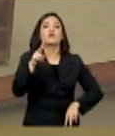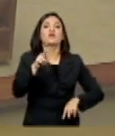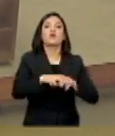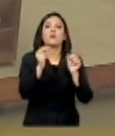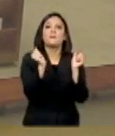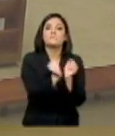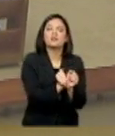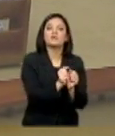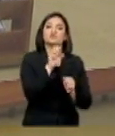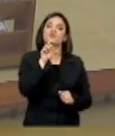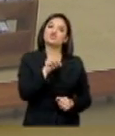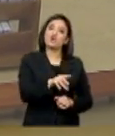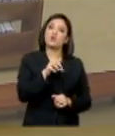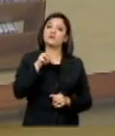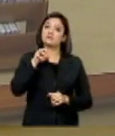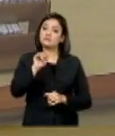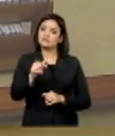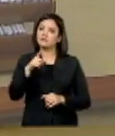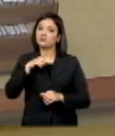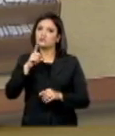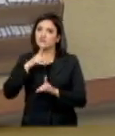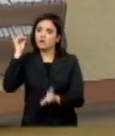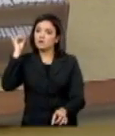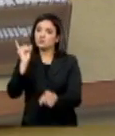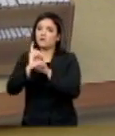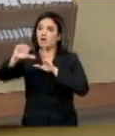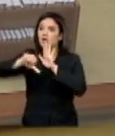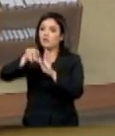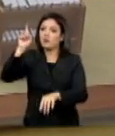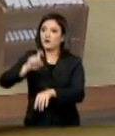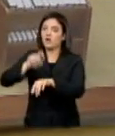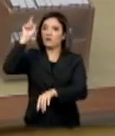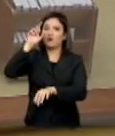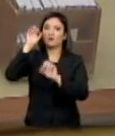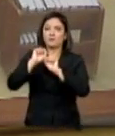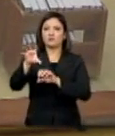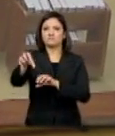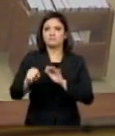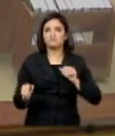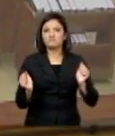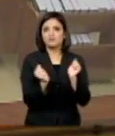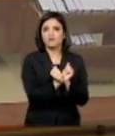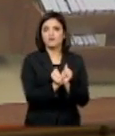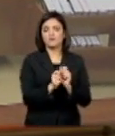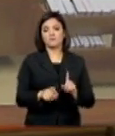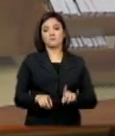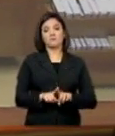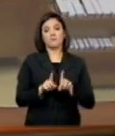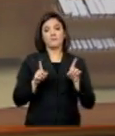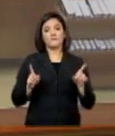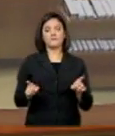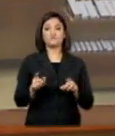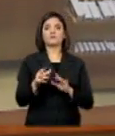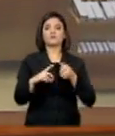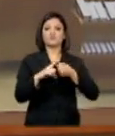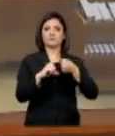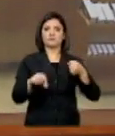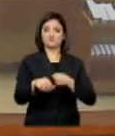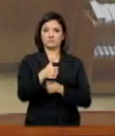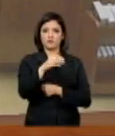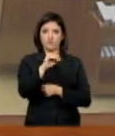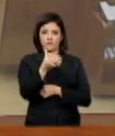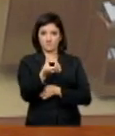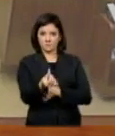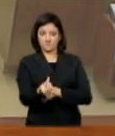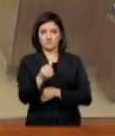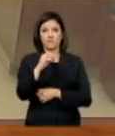ou por ordem escrita e fundamentada de autoridade judiciária competente aliás o artigo 106 do eca